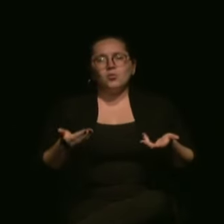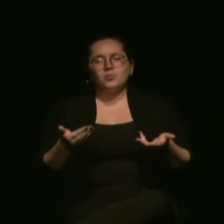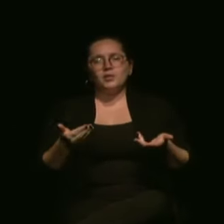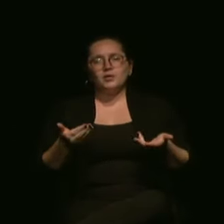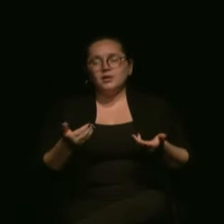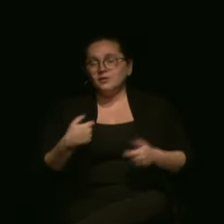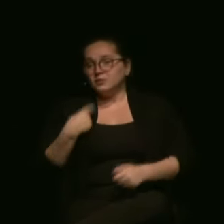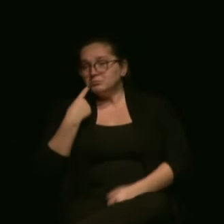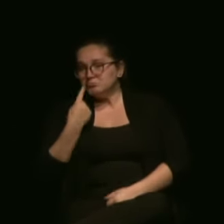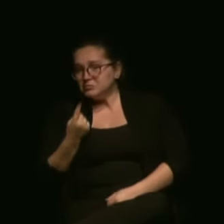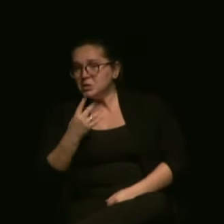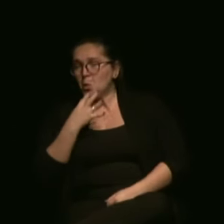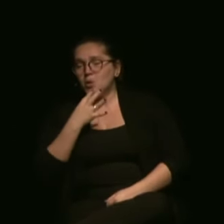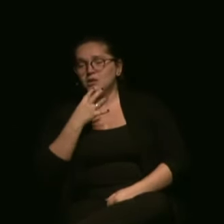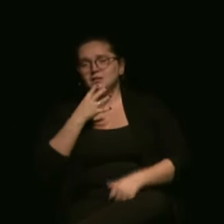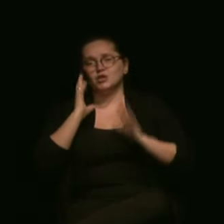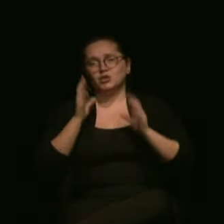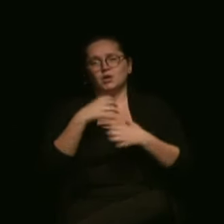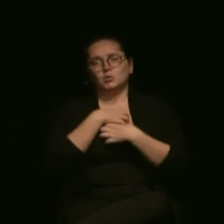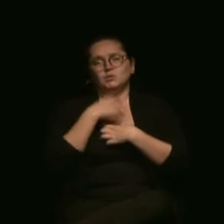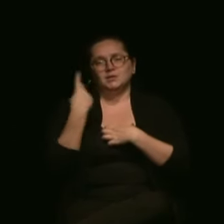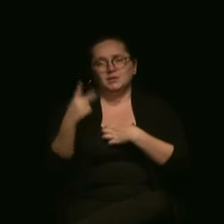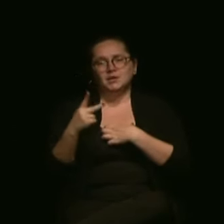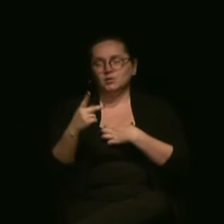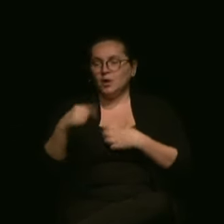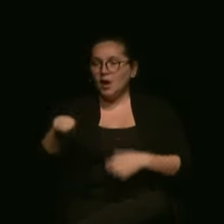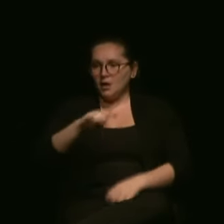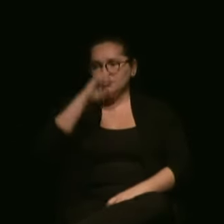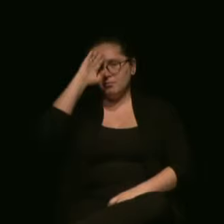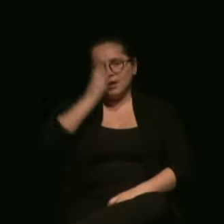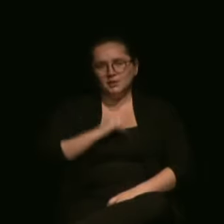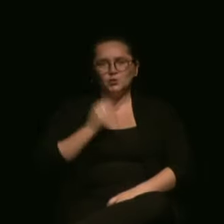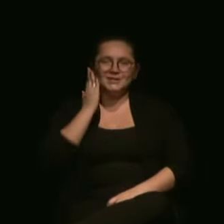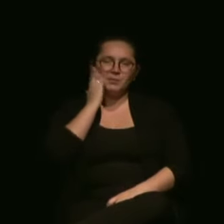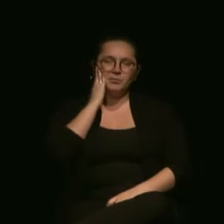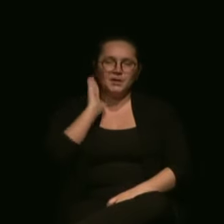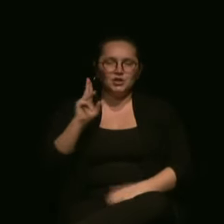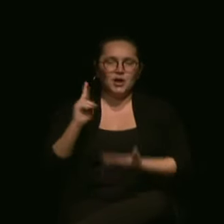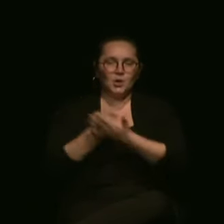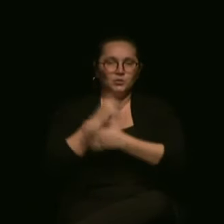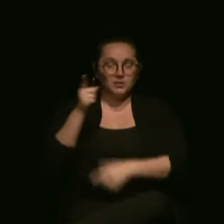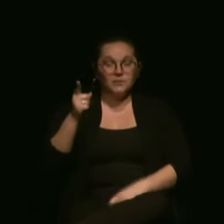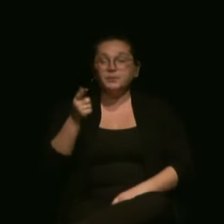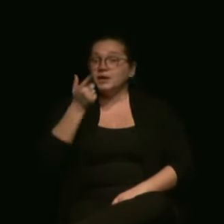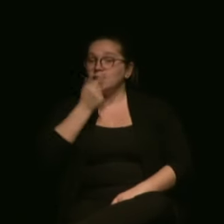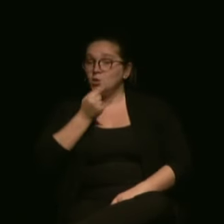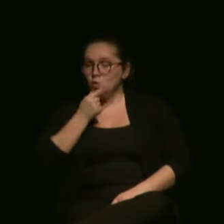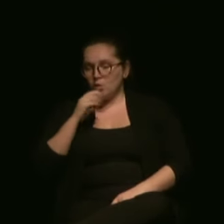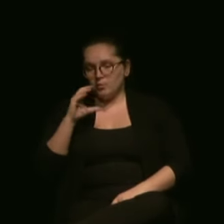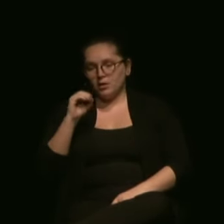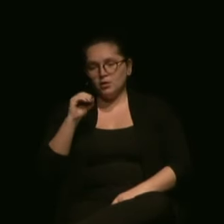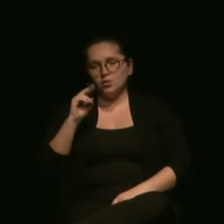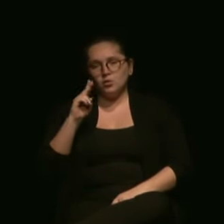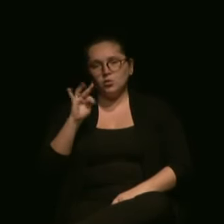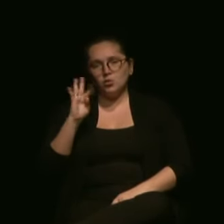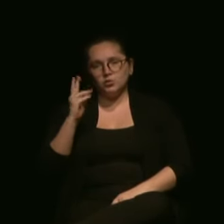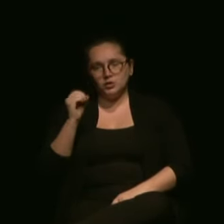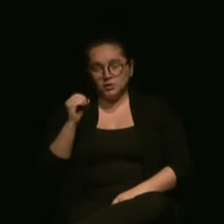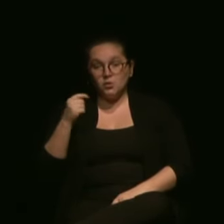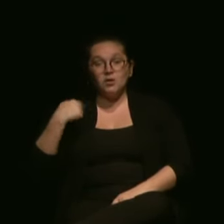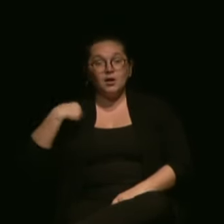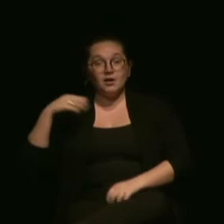era uma paisagem conhecida nossa aqui do Brasil. E o Coutinho vai para lá fazer um documentário. É um